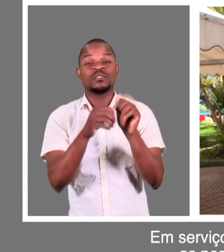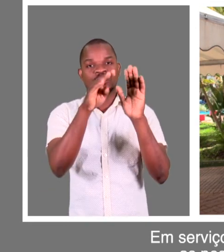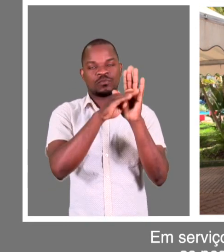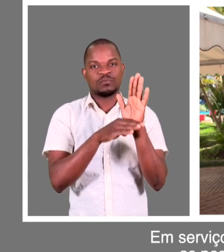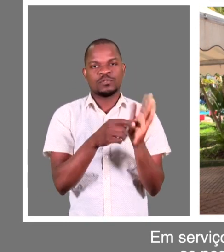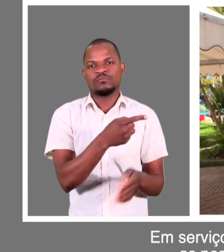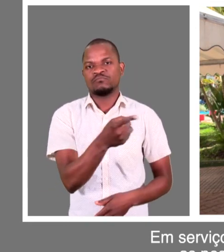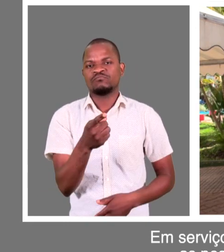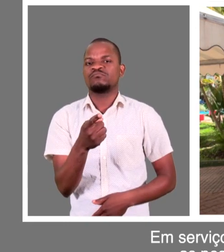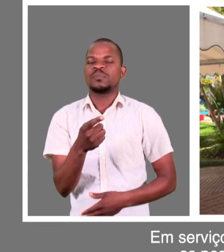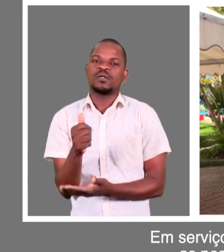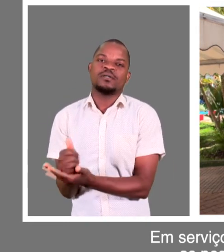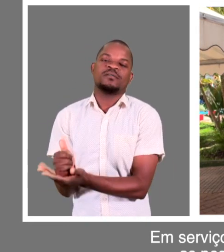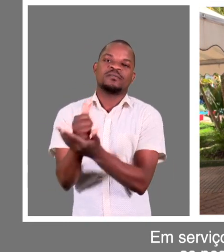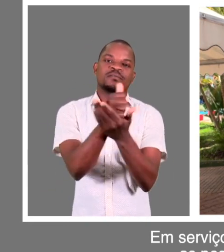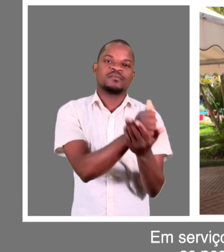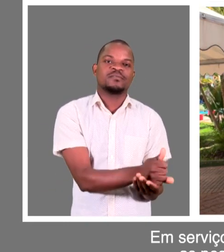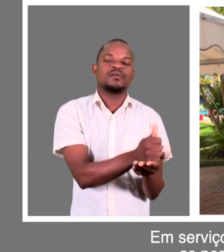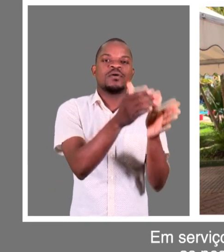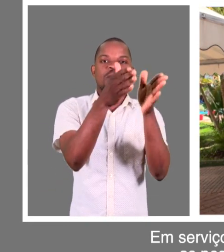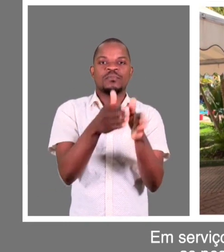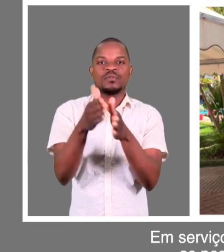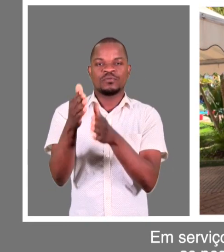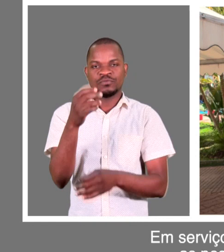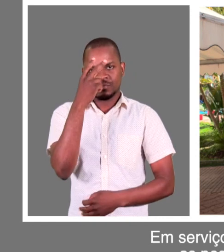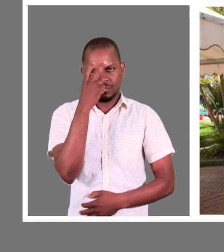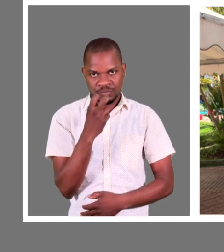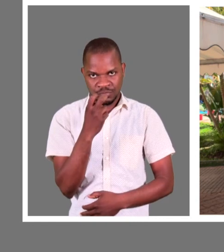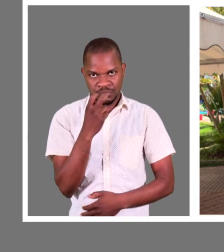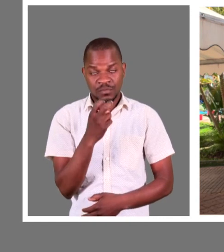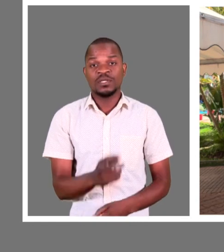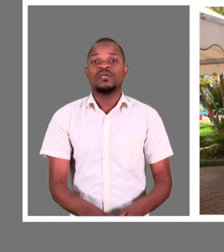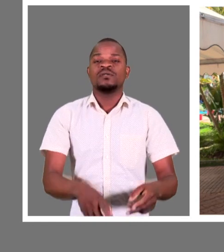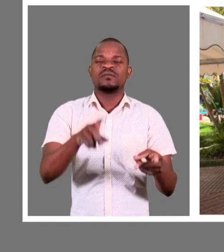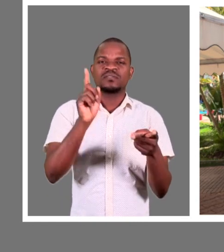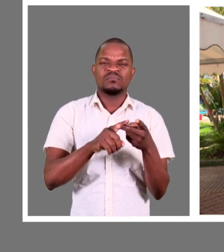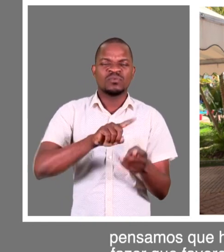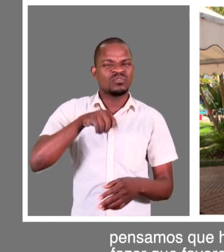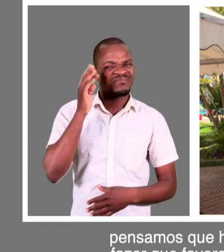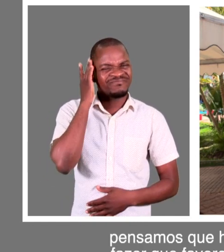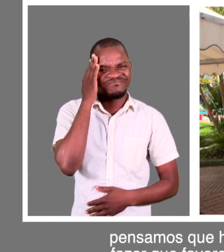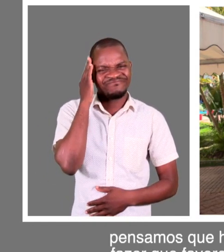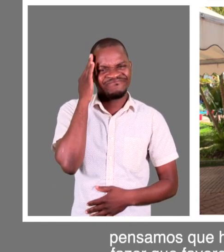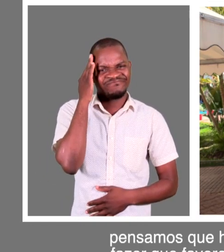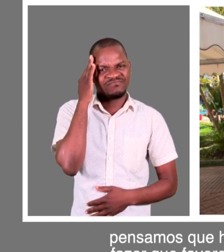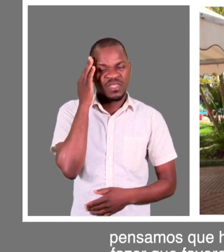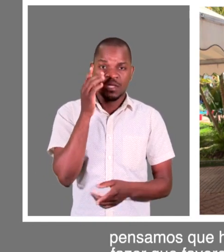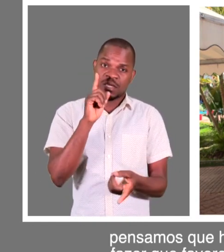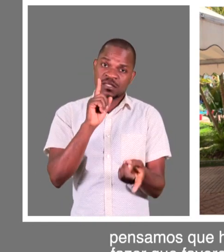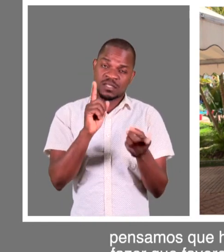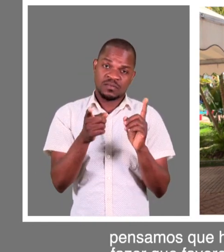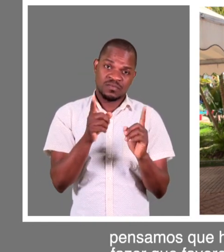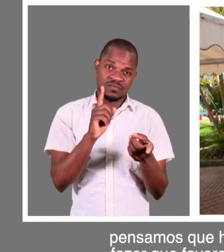que efetivamente beneficiem as pessoas com deficiência visual. Neste aspecto, pensamos que